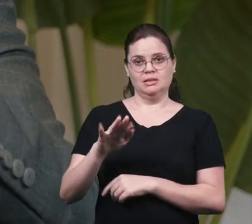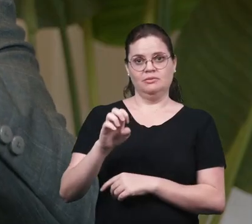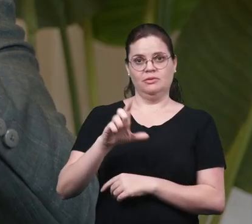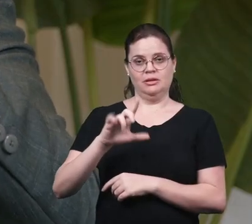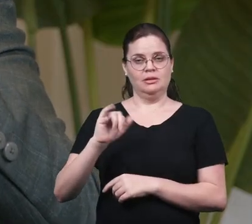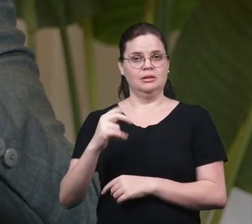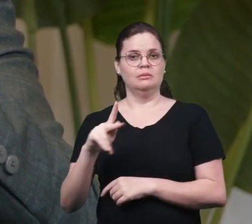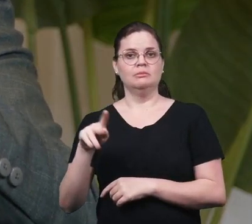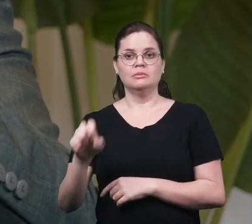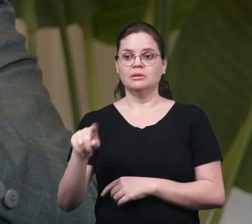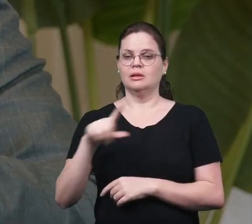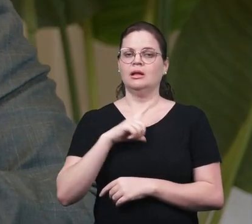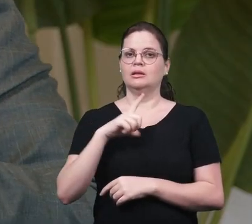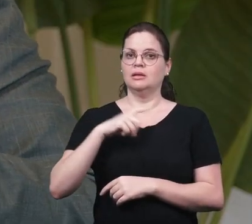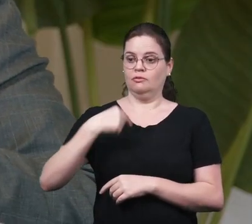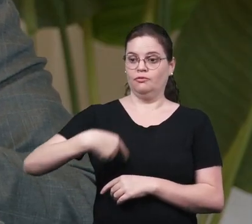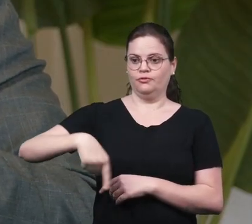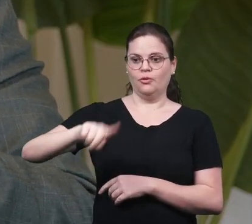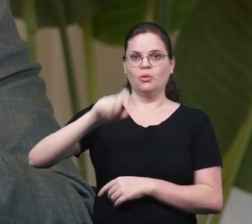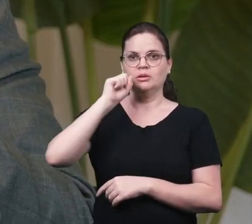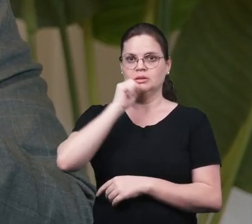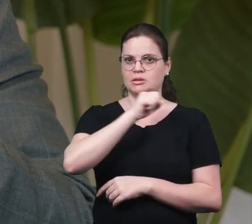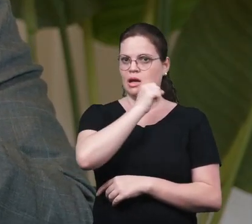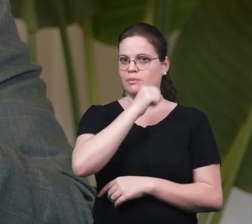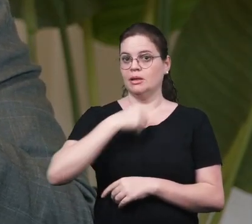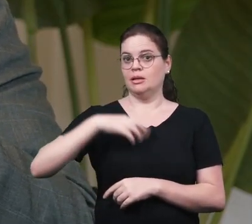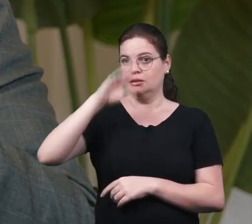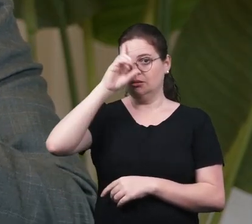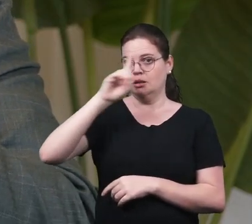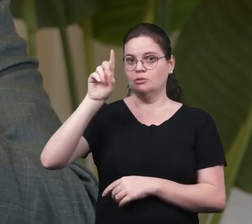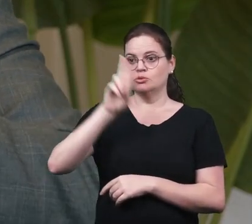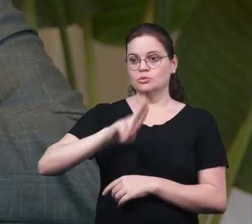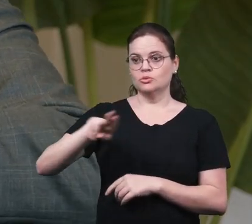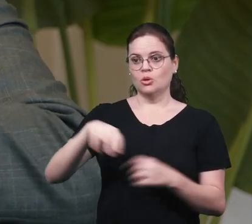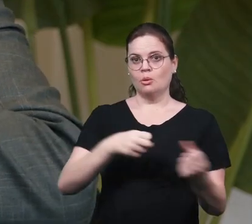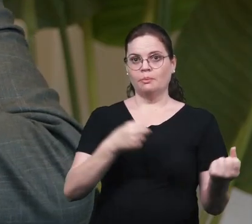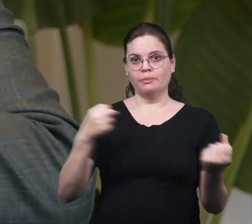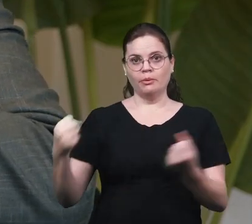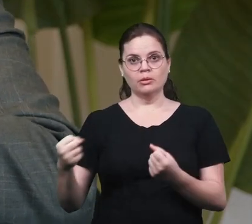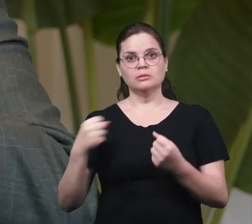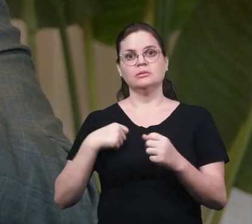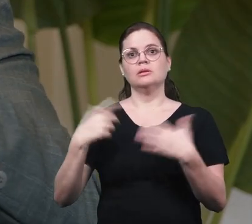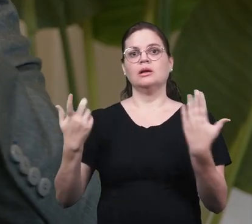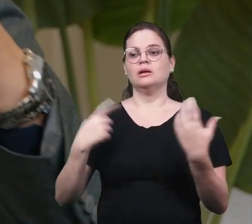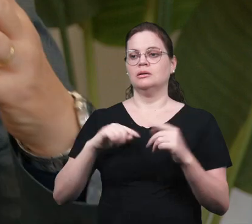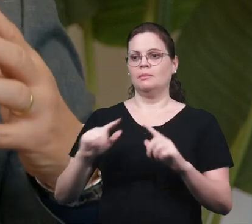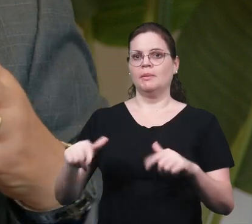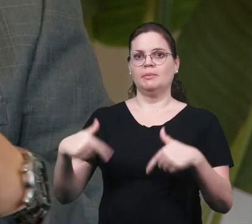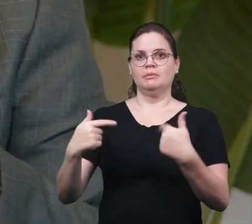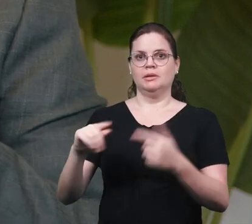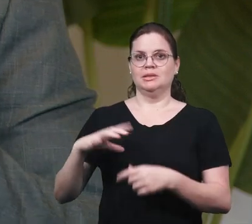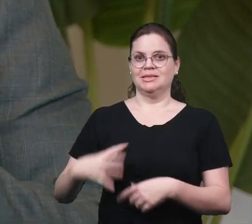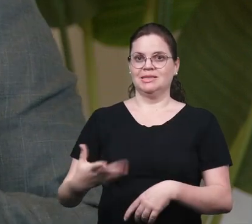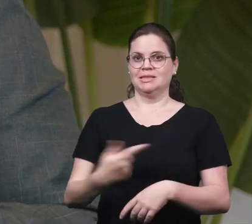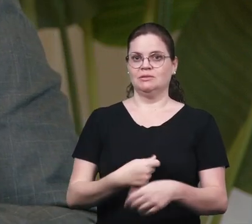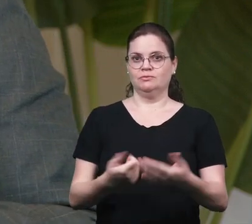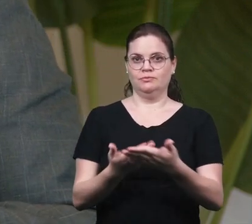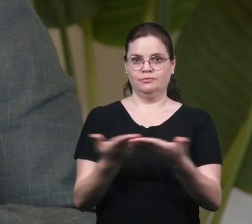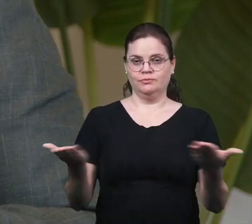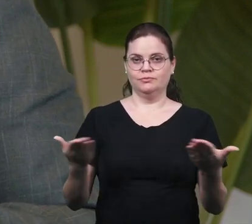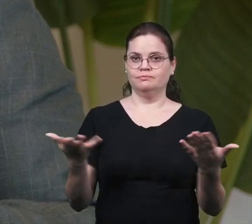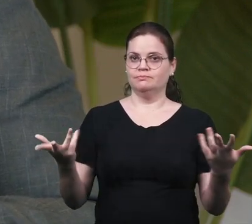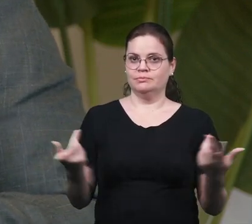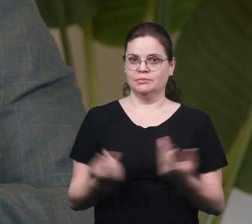Felipe foi lá e Deus o usou com muito poder, promovendo uma salvação, algo